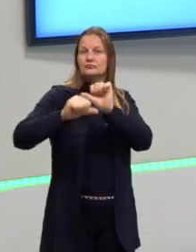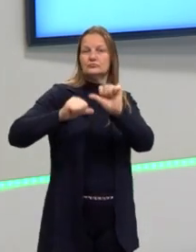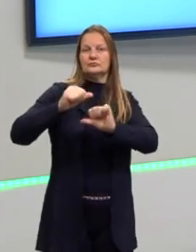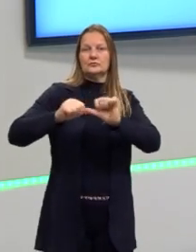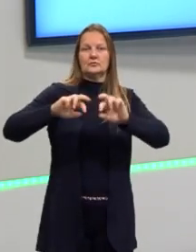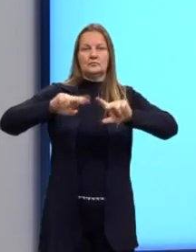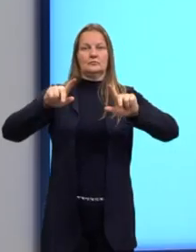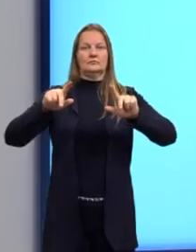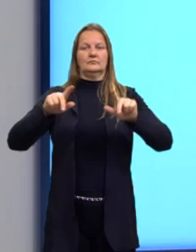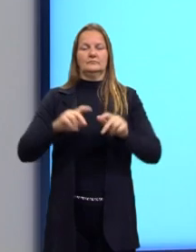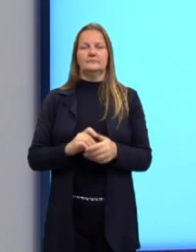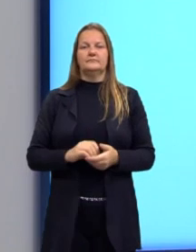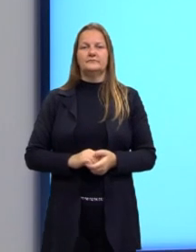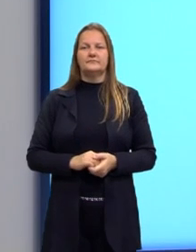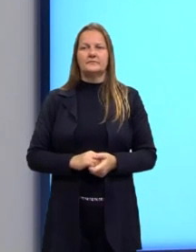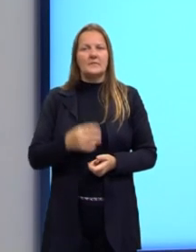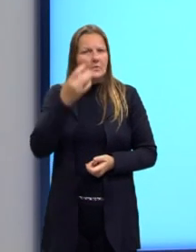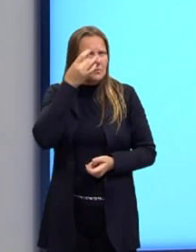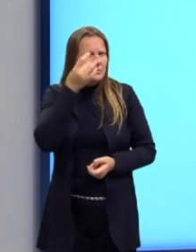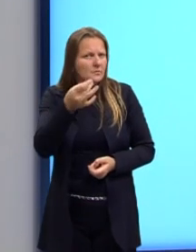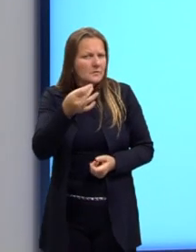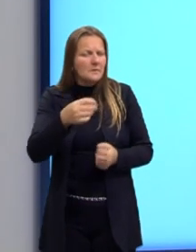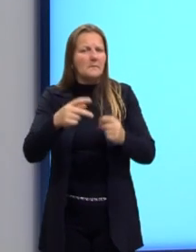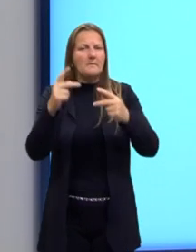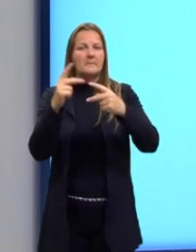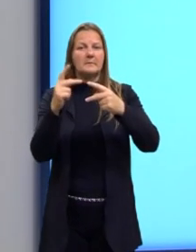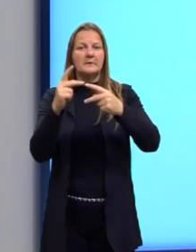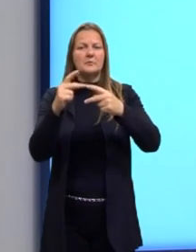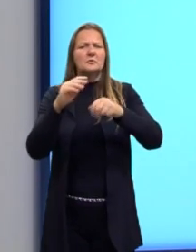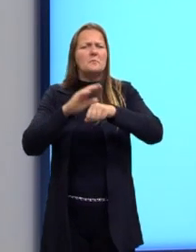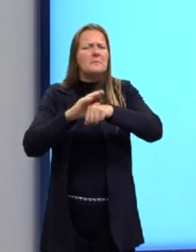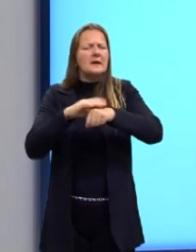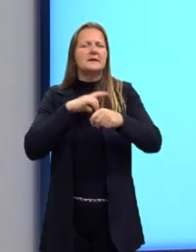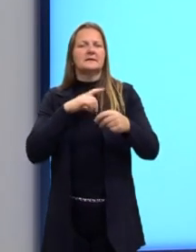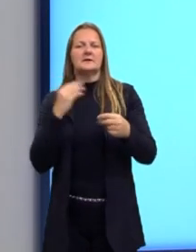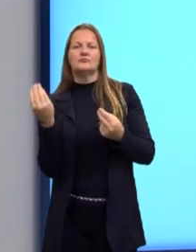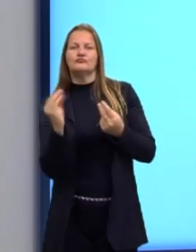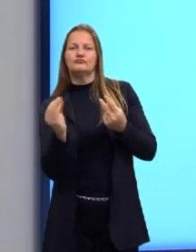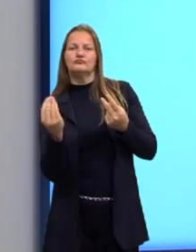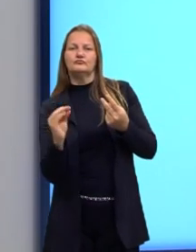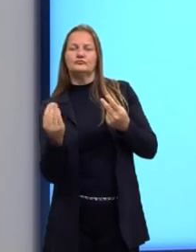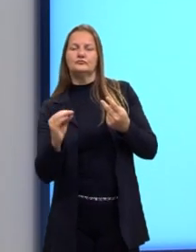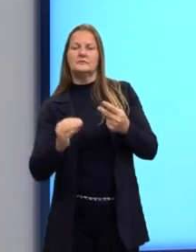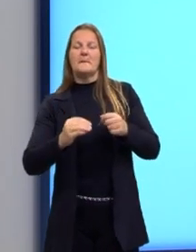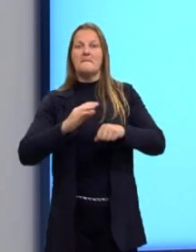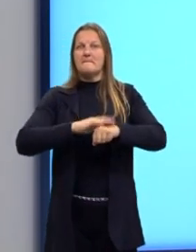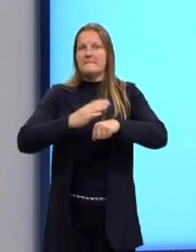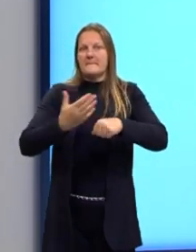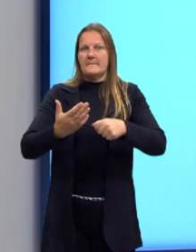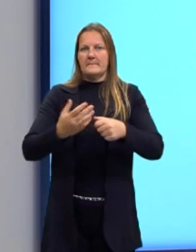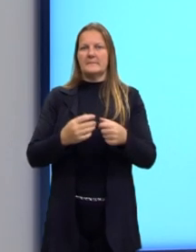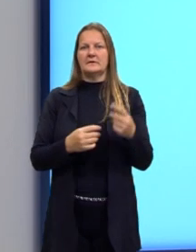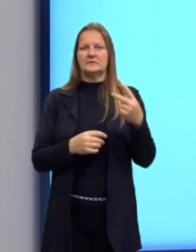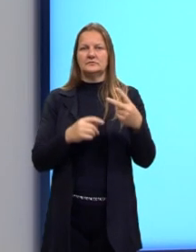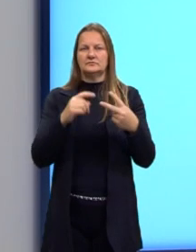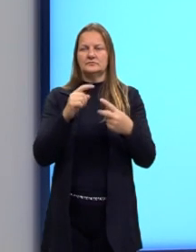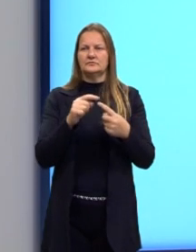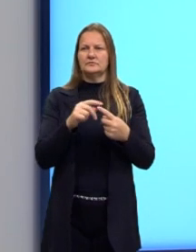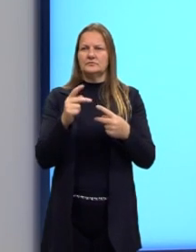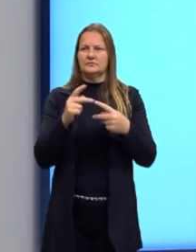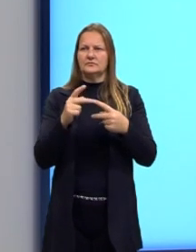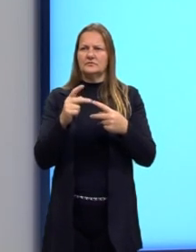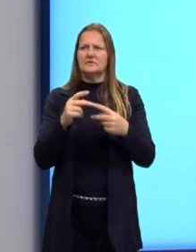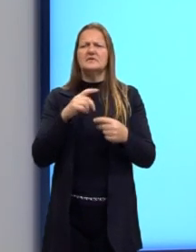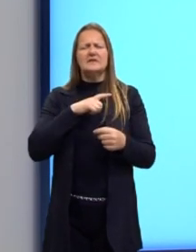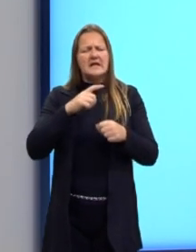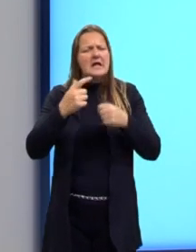olho olha Quais são as preposições mais comuns que nós temos as que mais aparecem marça não aparecem